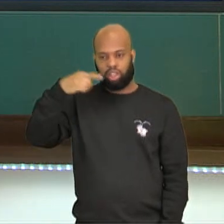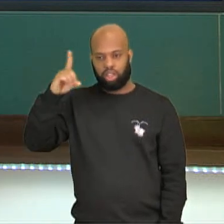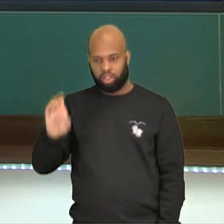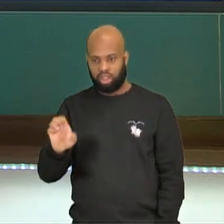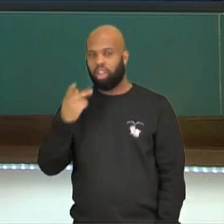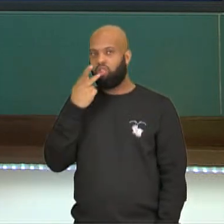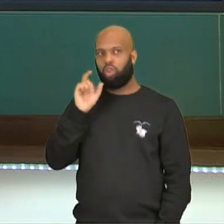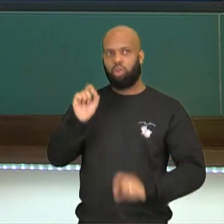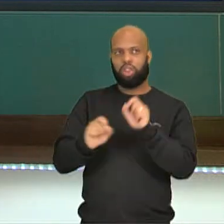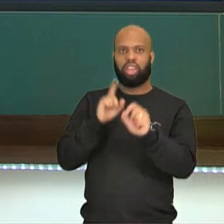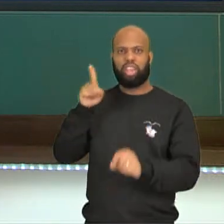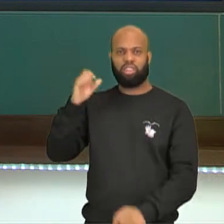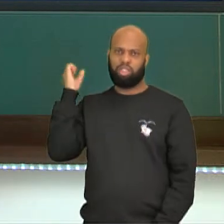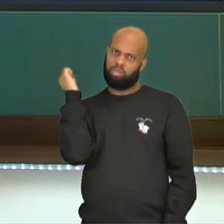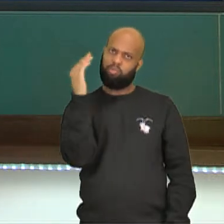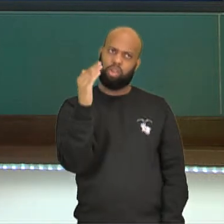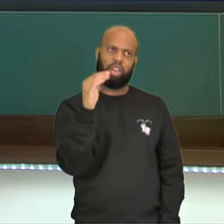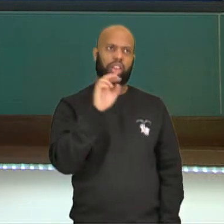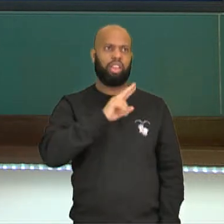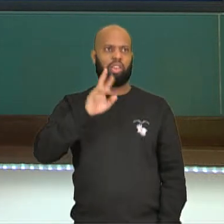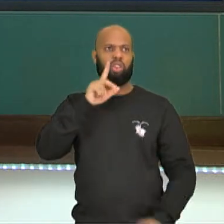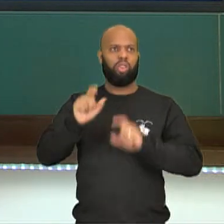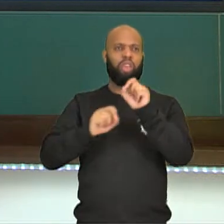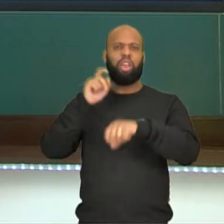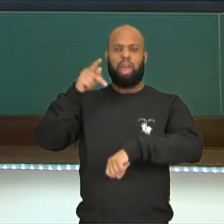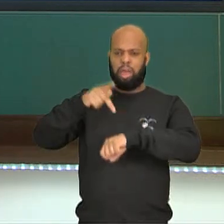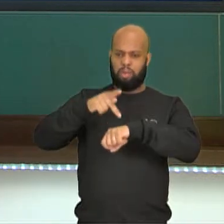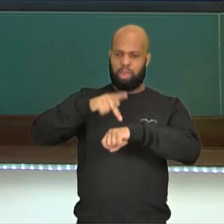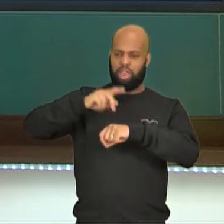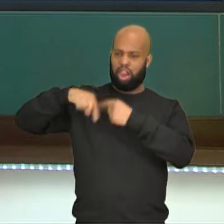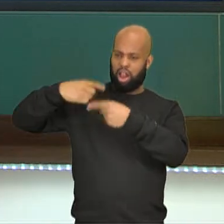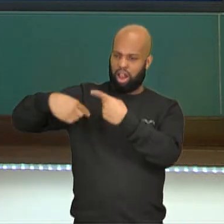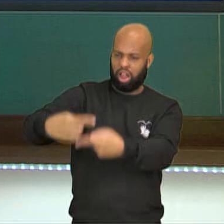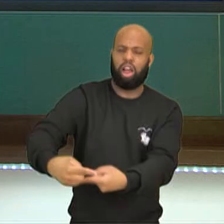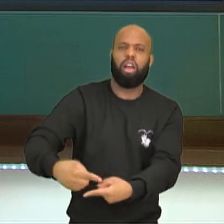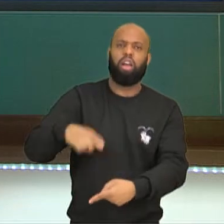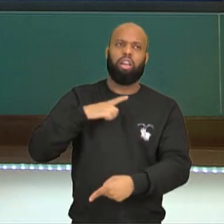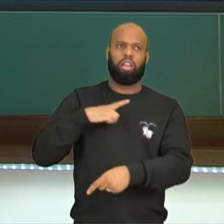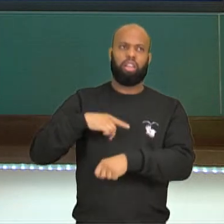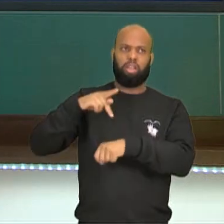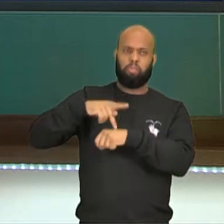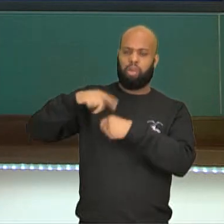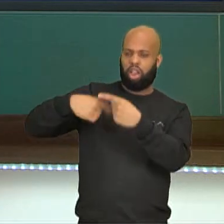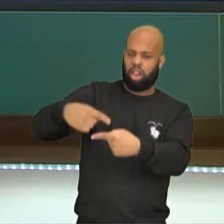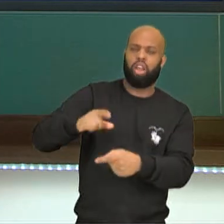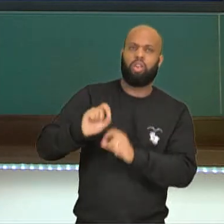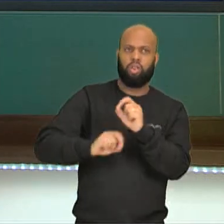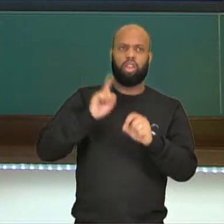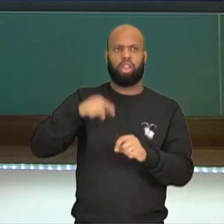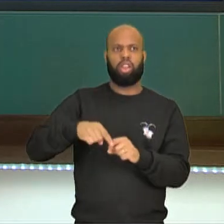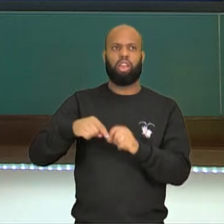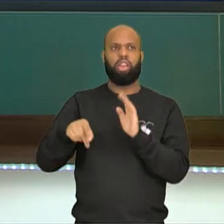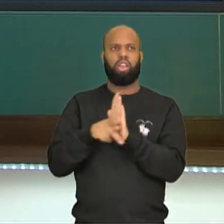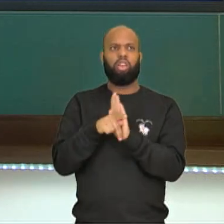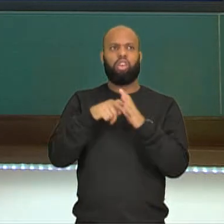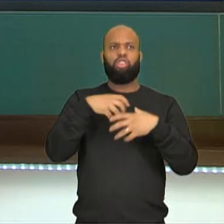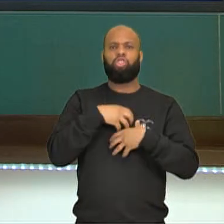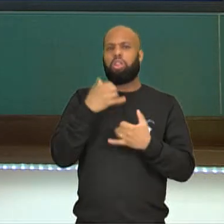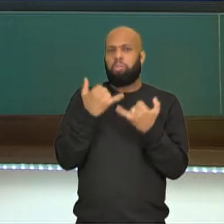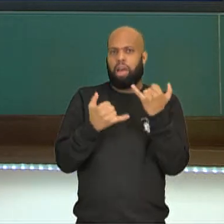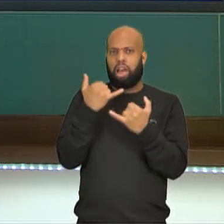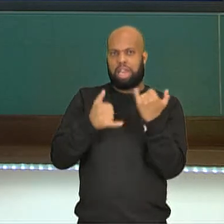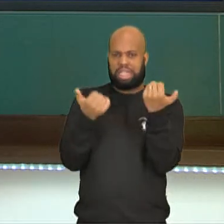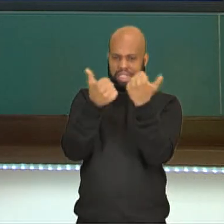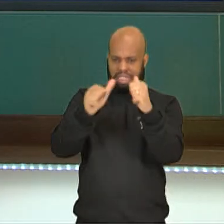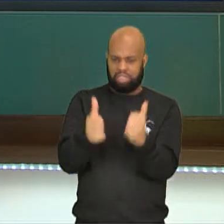não, essas pontas de lança aí não é ponta de lança não, é pedra que foi rolando naqueles paredões e virou um formato que é